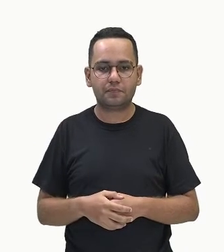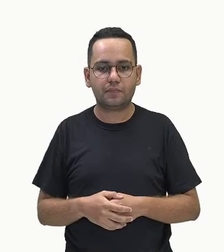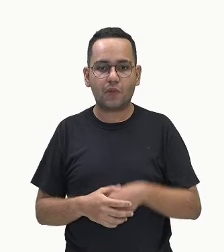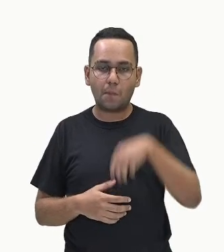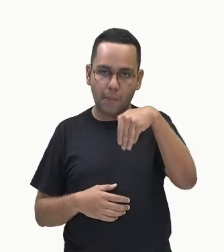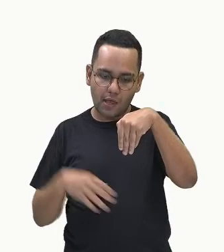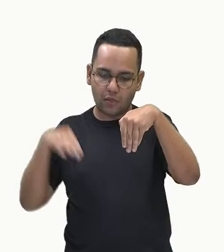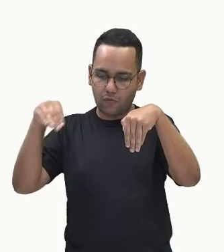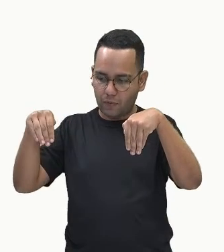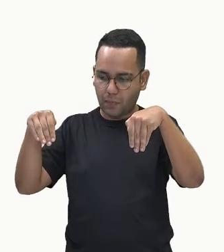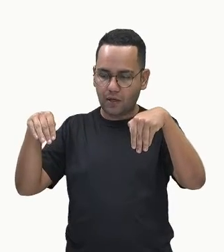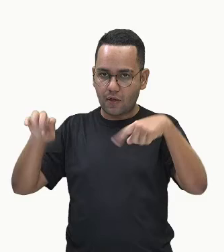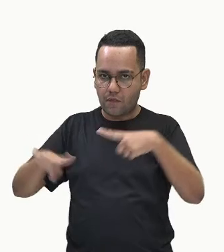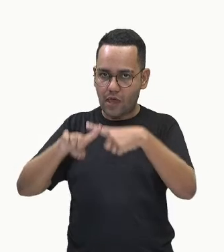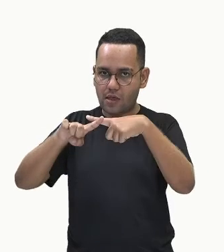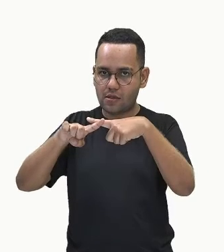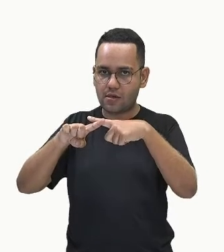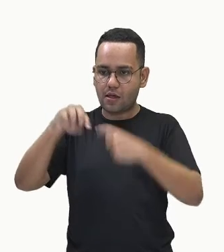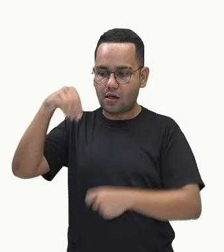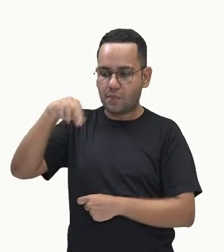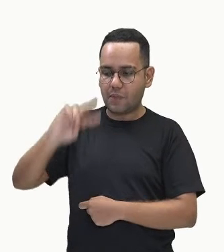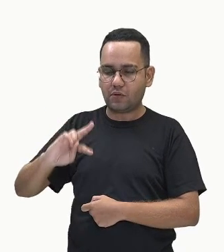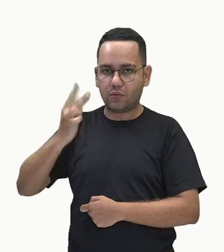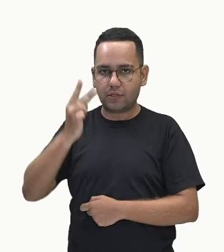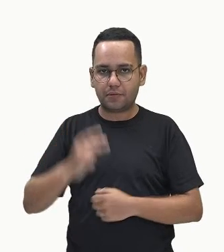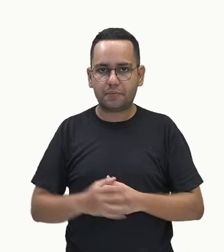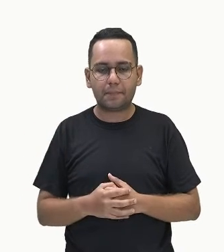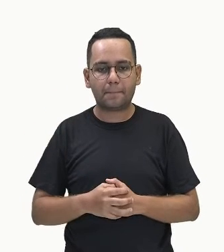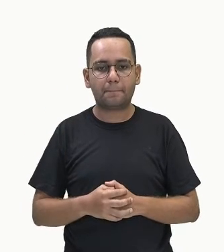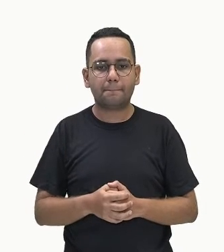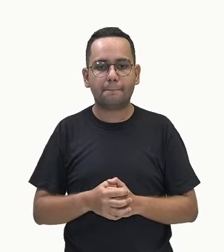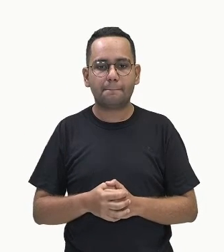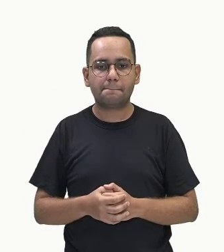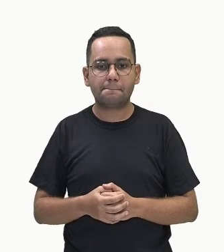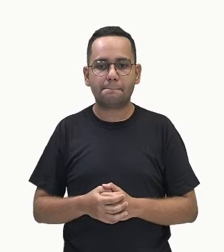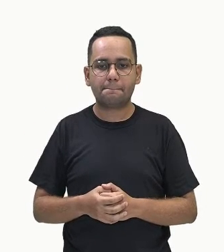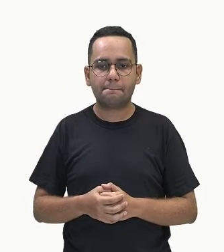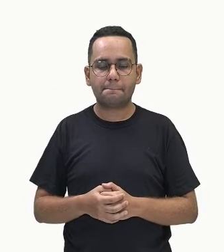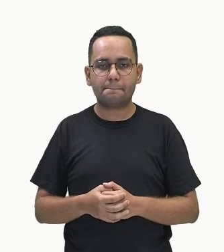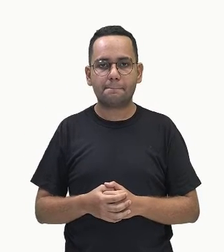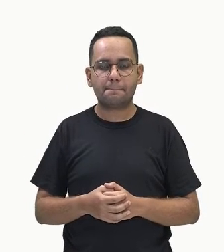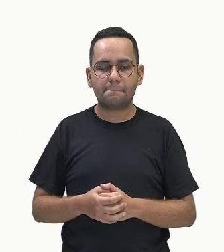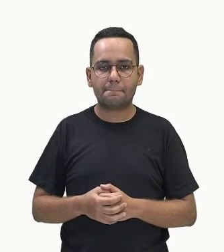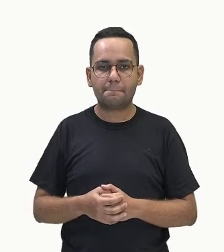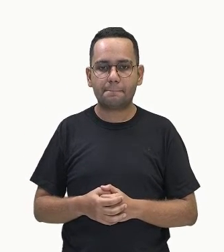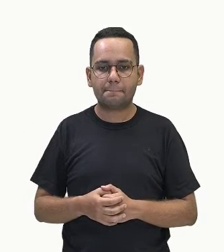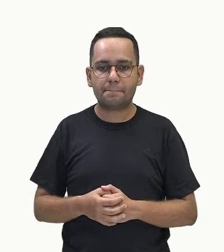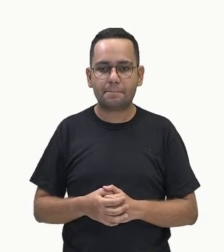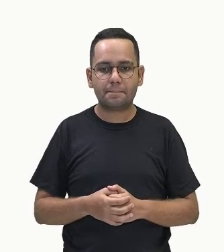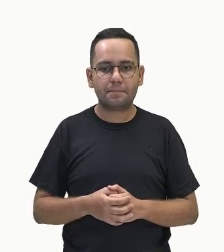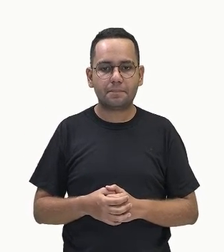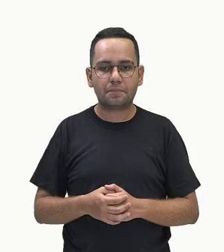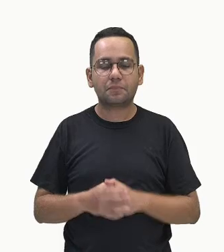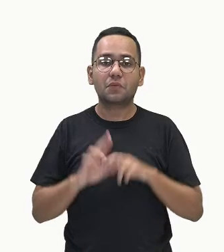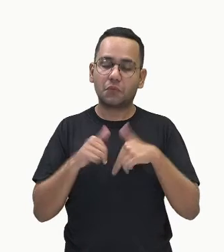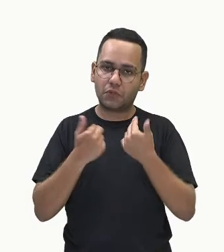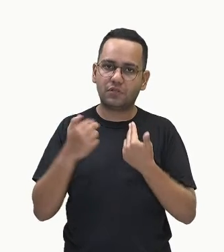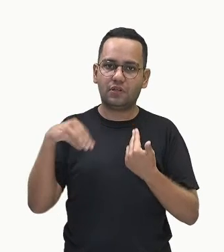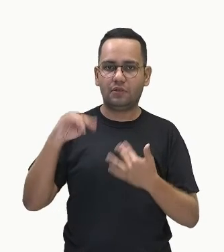vezes metro, então metro ao quadrado, certo? Por isso, então, que nós temos a unidade ao